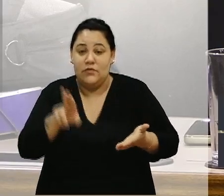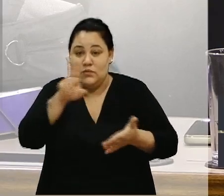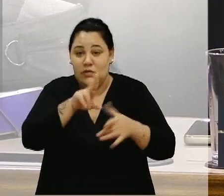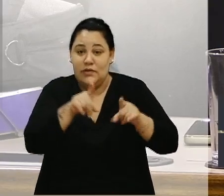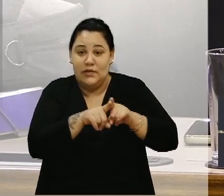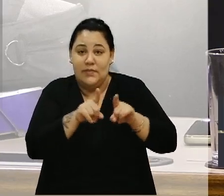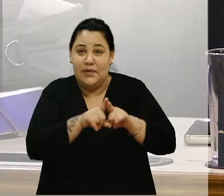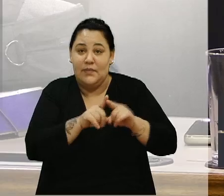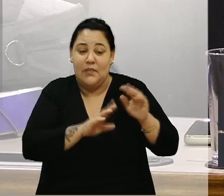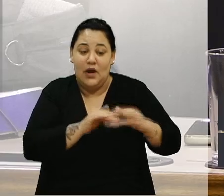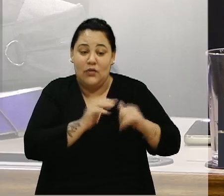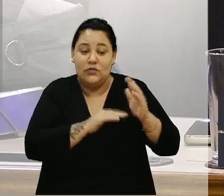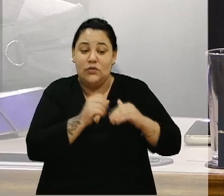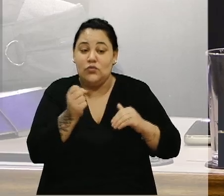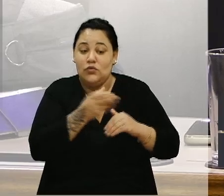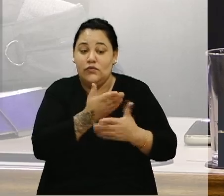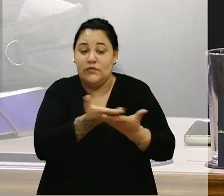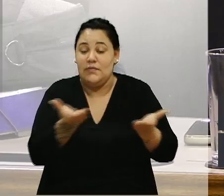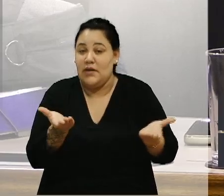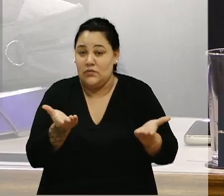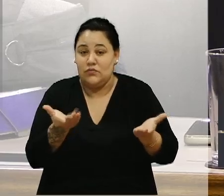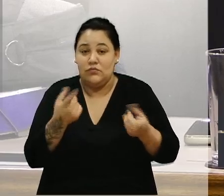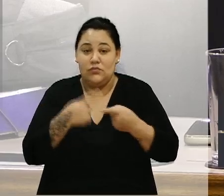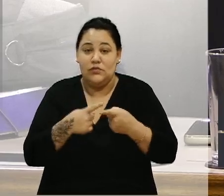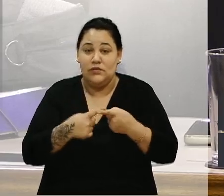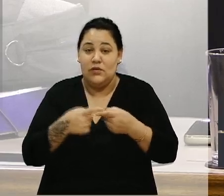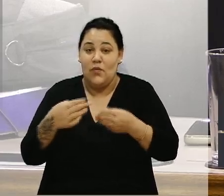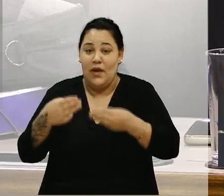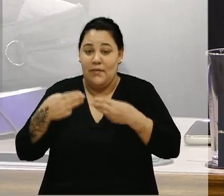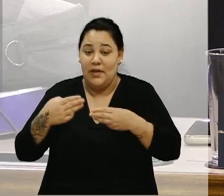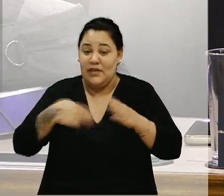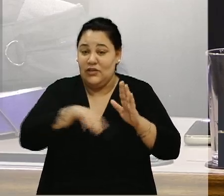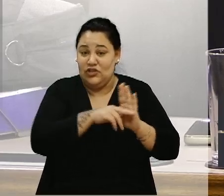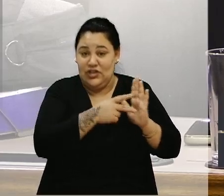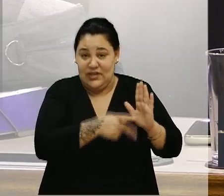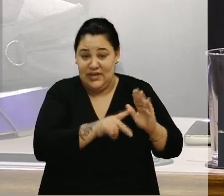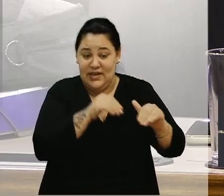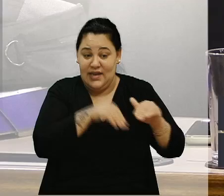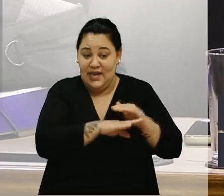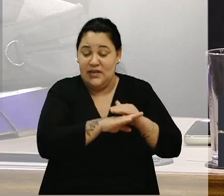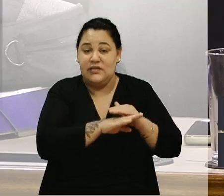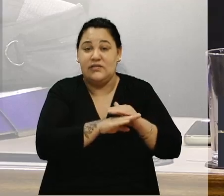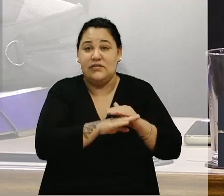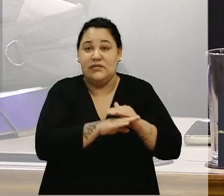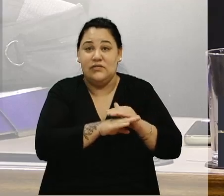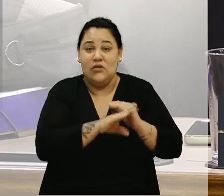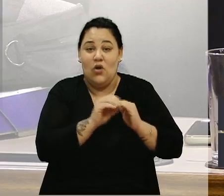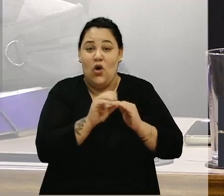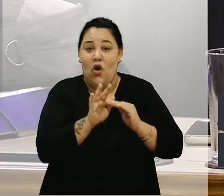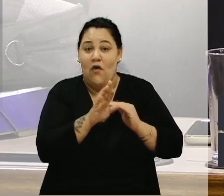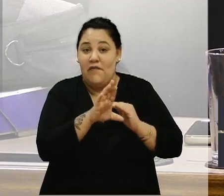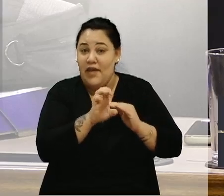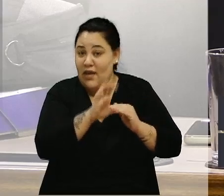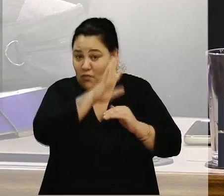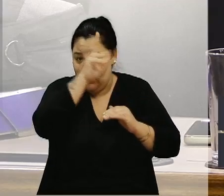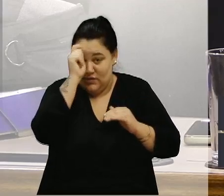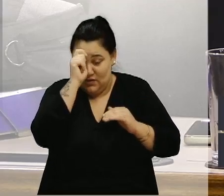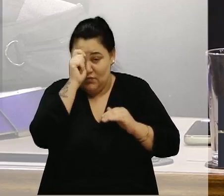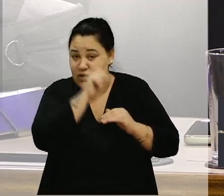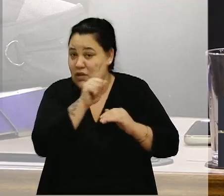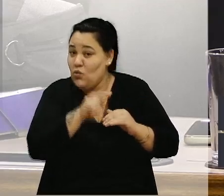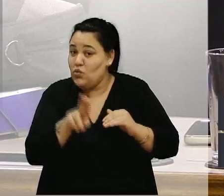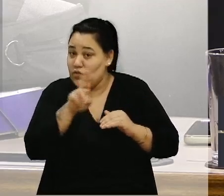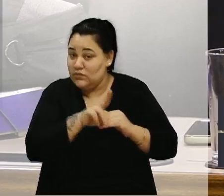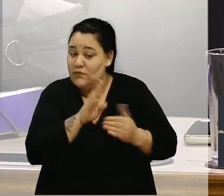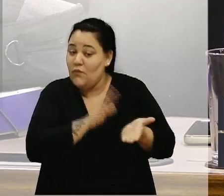para a construção desse novo espaço. Porque senão daqui a pouco a emenda vem, cai no cofre do município e não aplica. Então vamos cobrar juntos. Eu por parte da